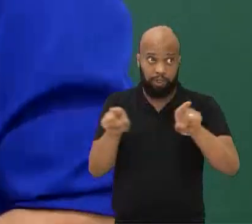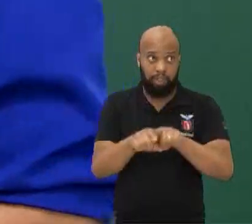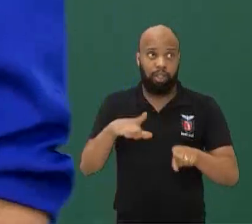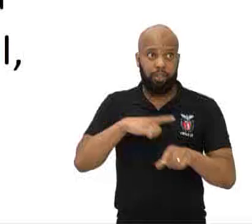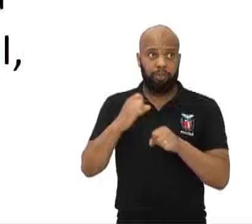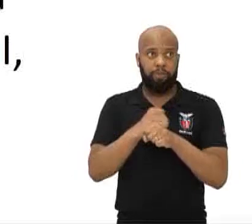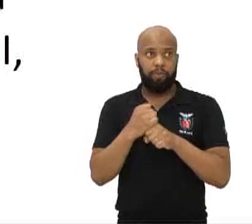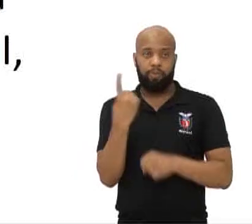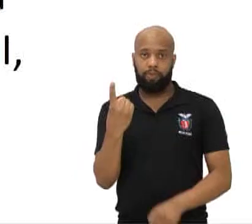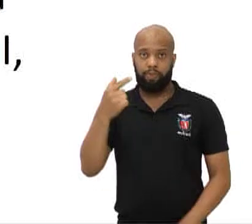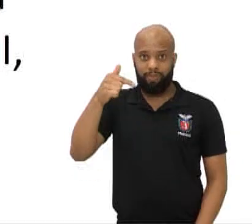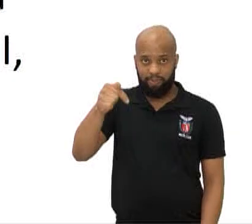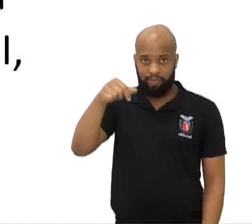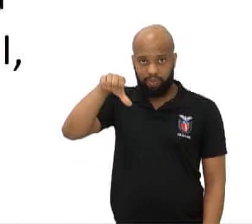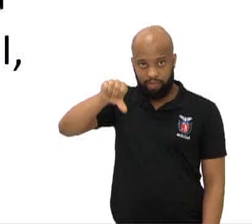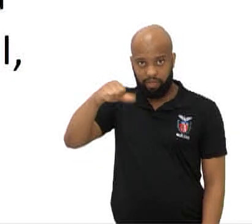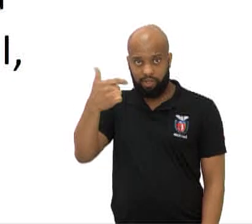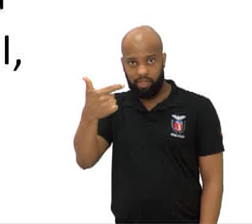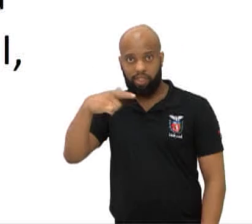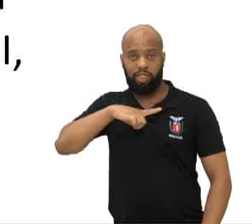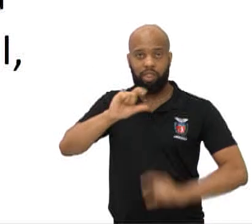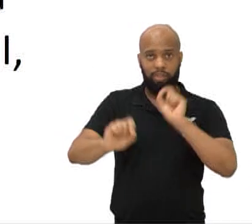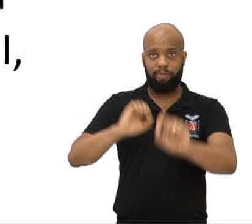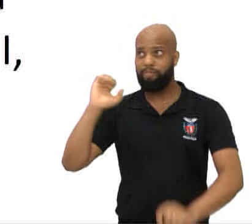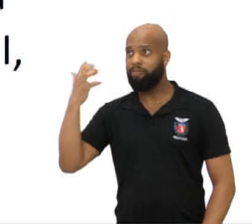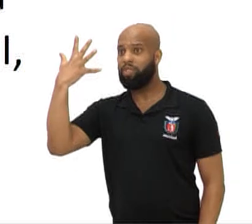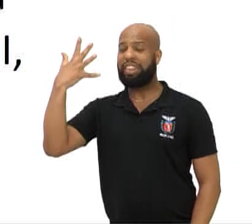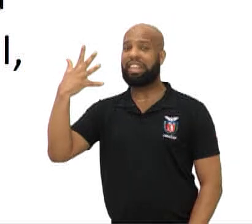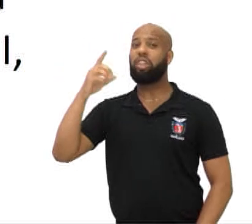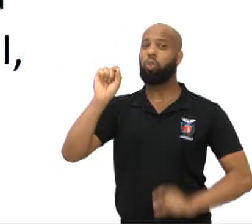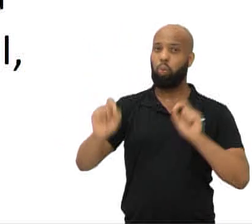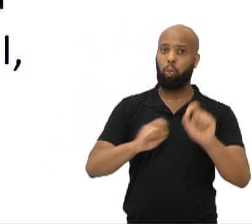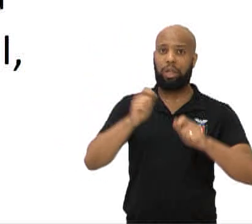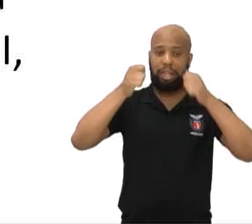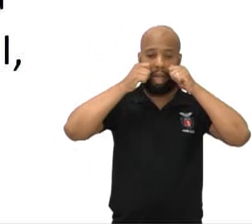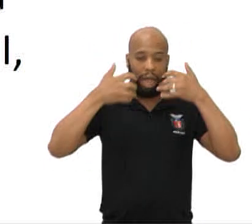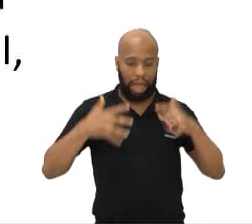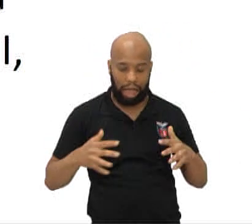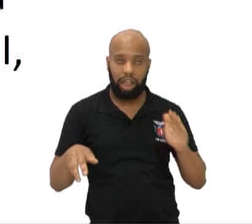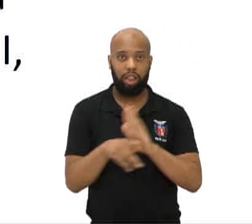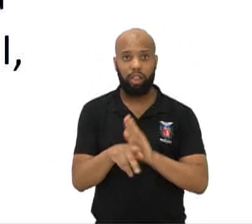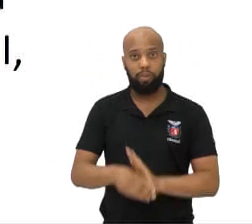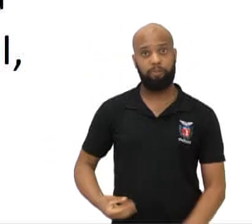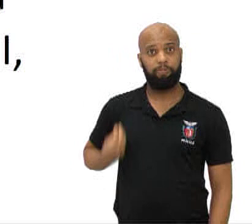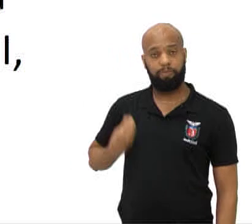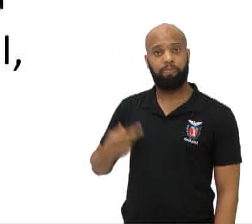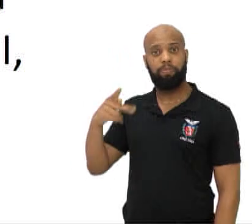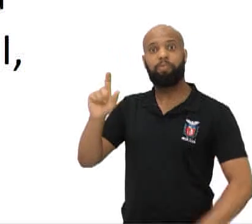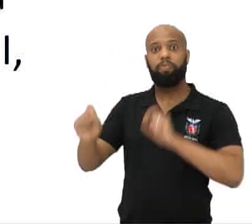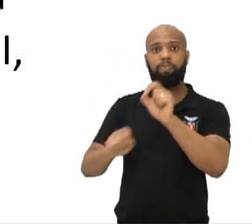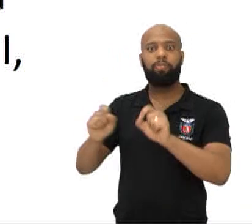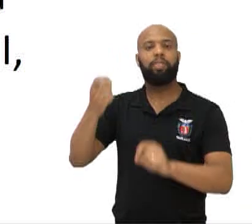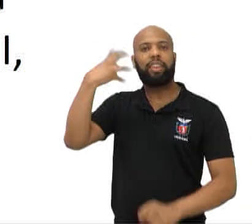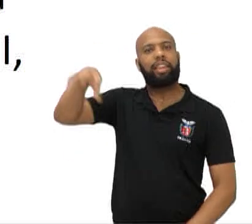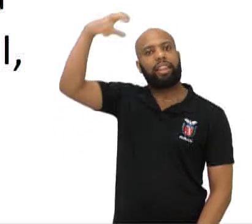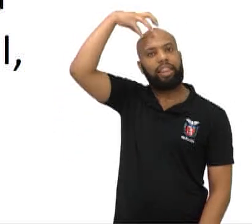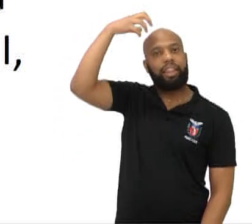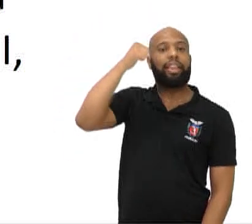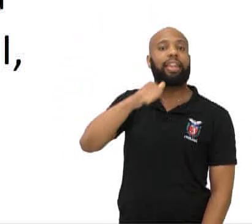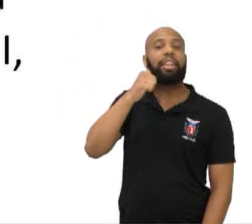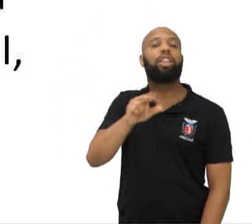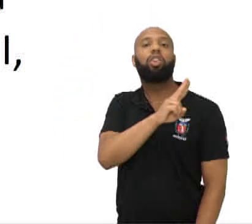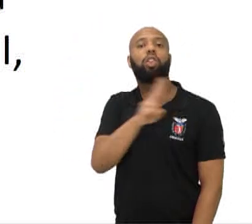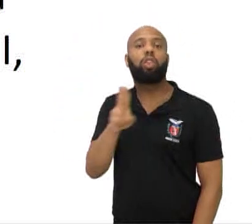em 1792, um fato dramático na vida de Dom João e do Império Português. A rainha Dona Maria